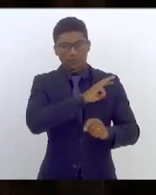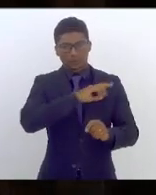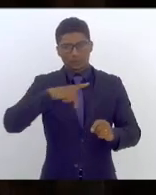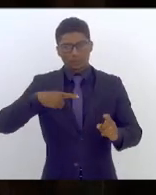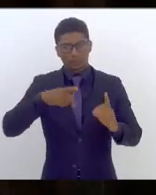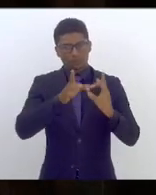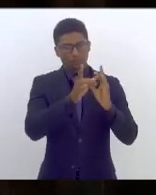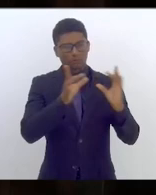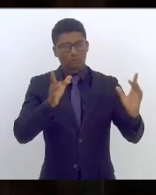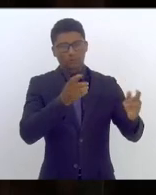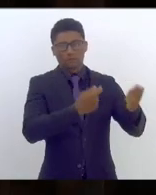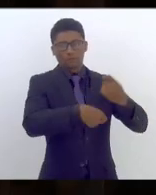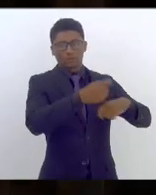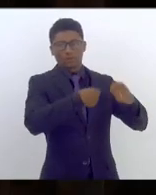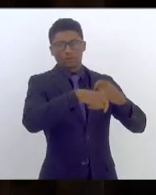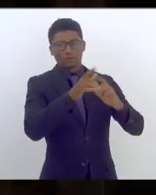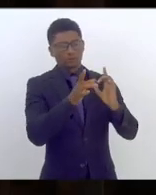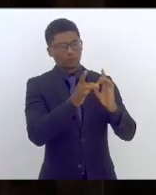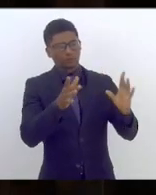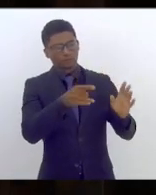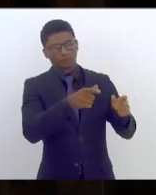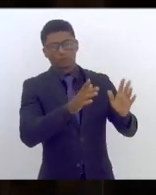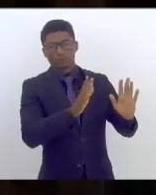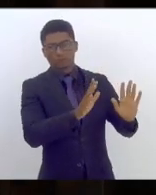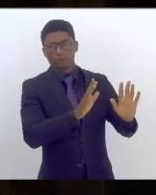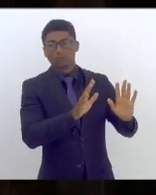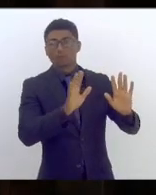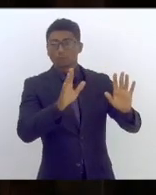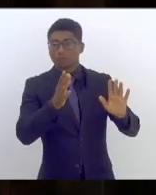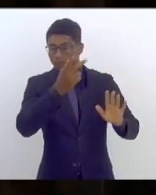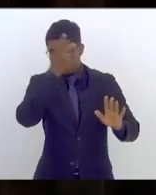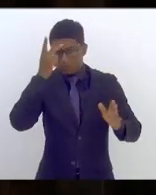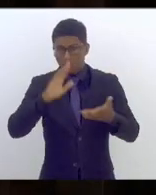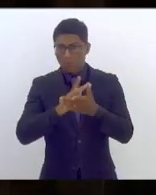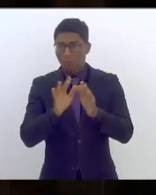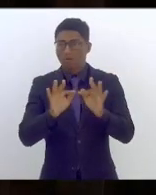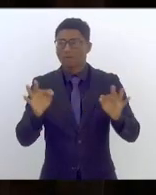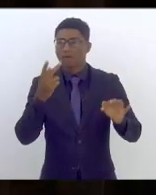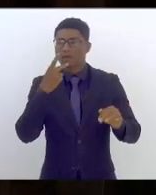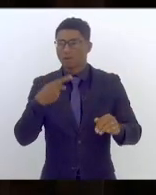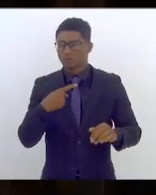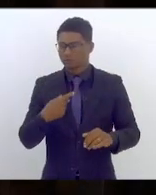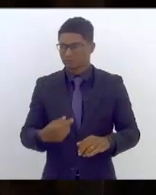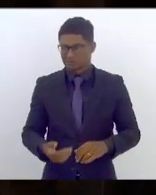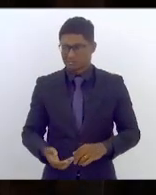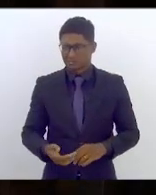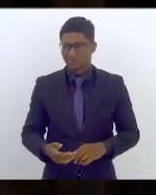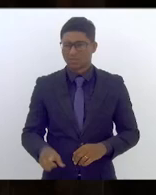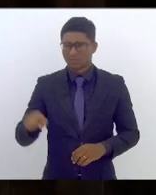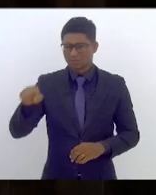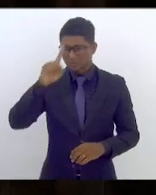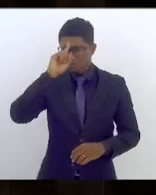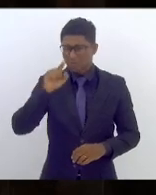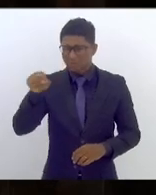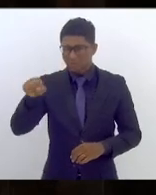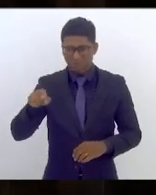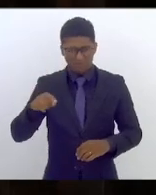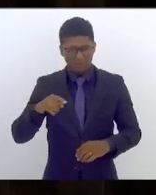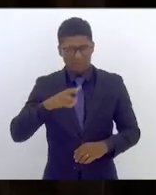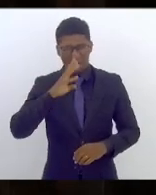Público eu ouvi frases do tipo assim não é você não sabe onde você tá se metendo